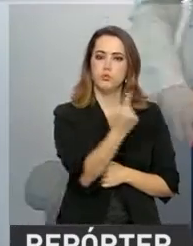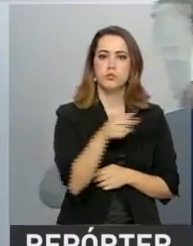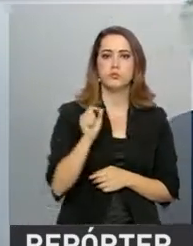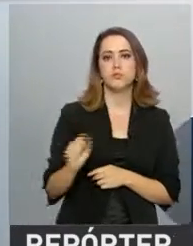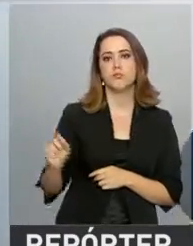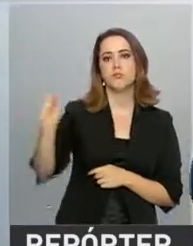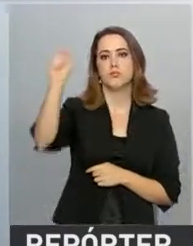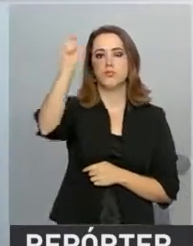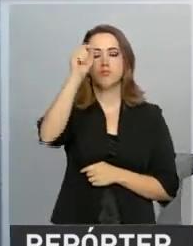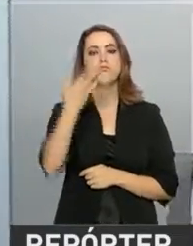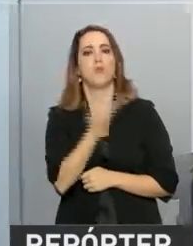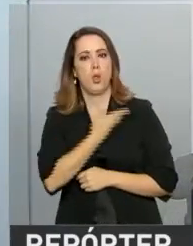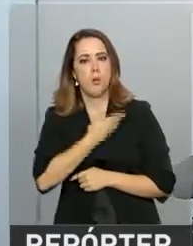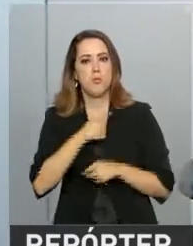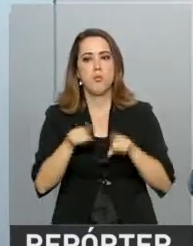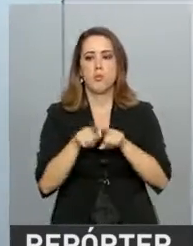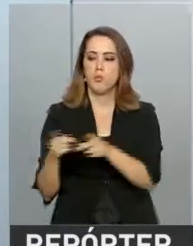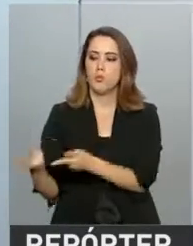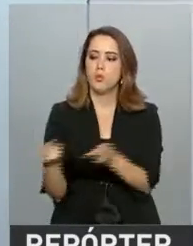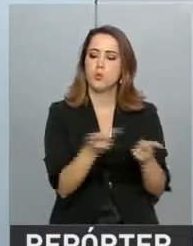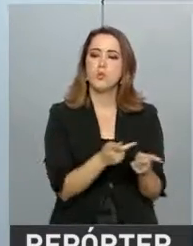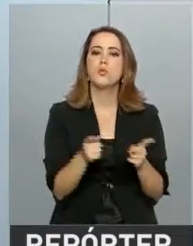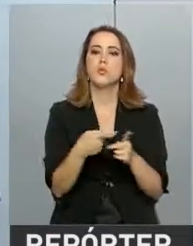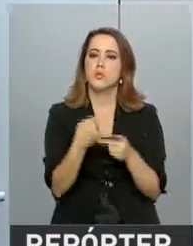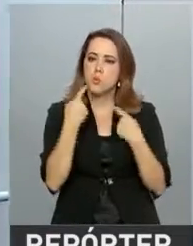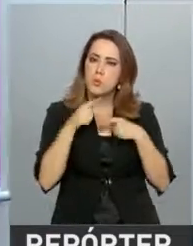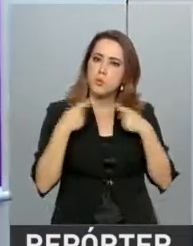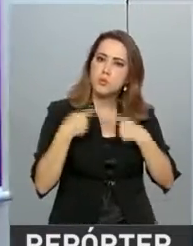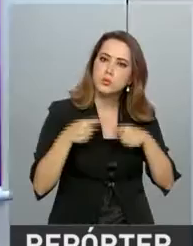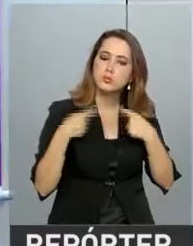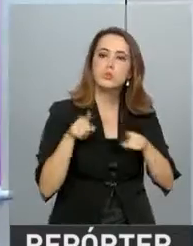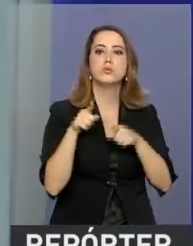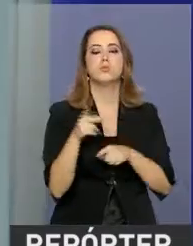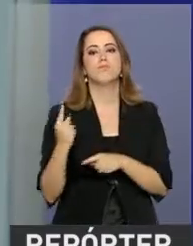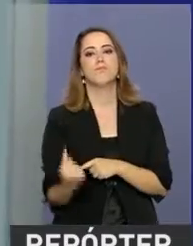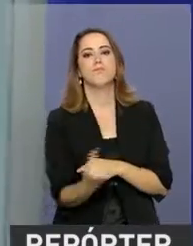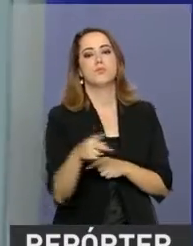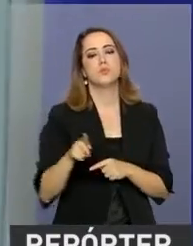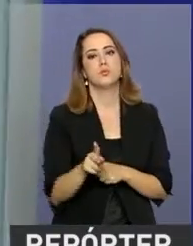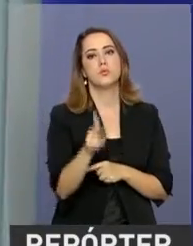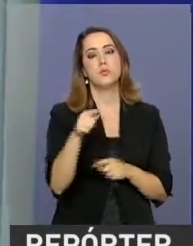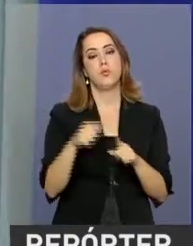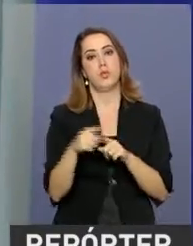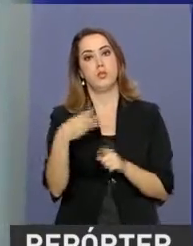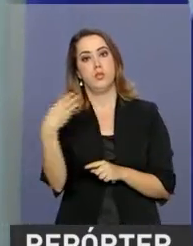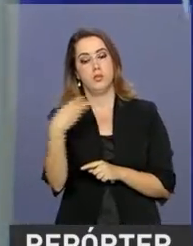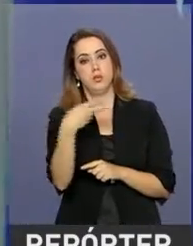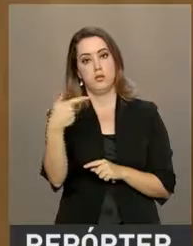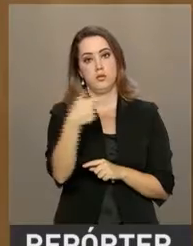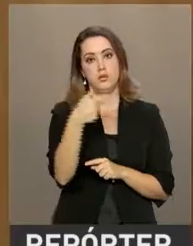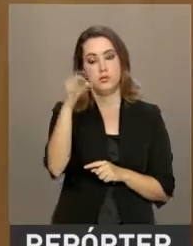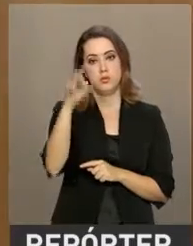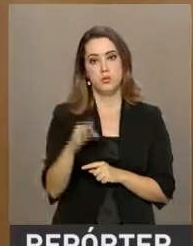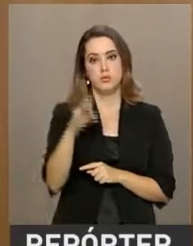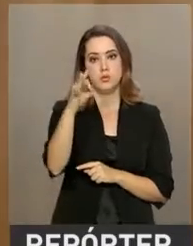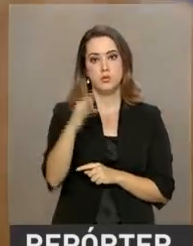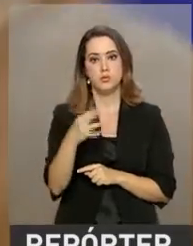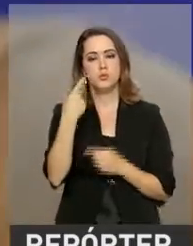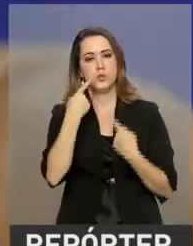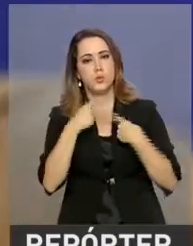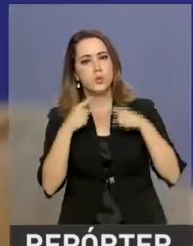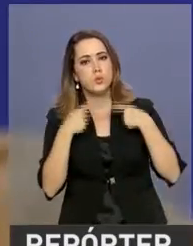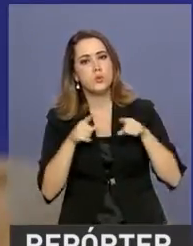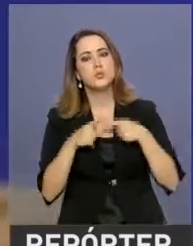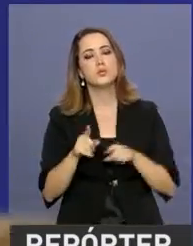estão denunciando cada vez mais os atos de agressões contra as mulheres 32% dos relatos do primeiro semestre